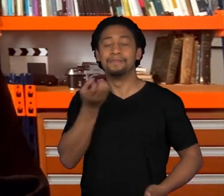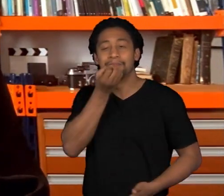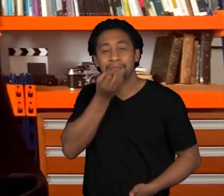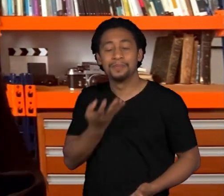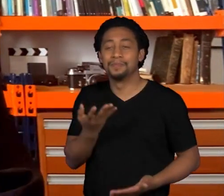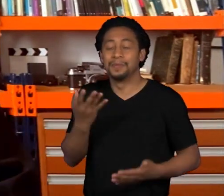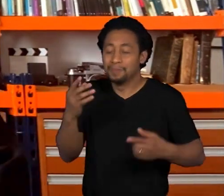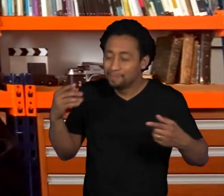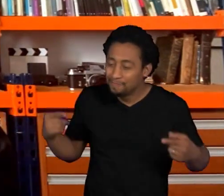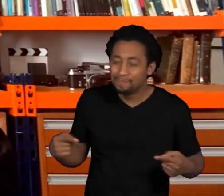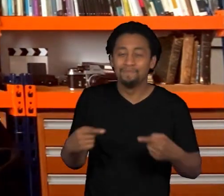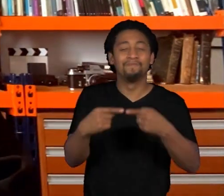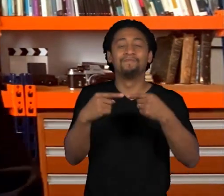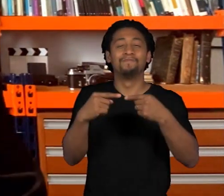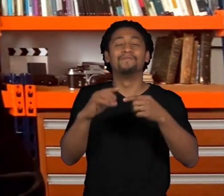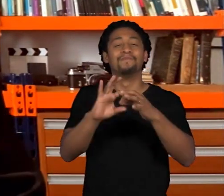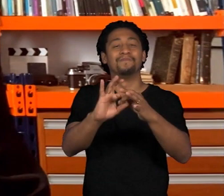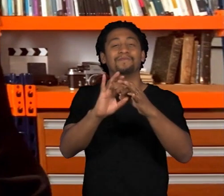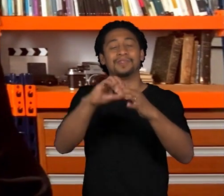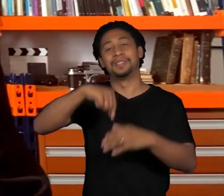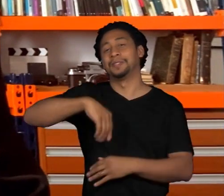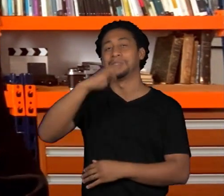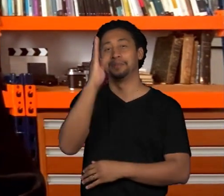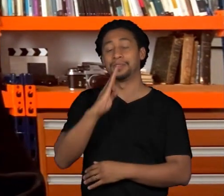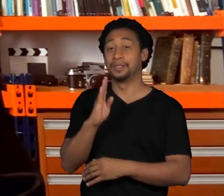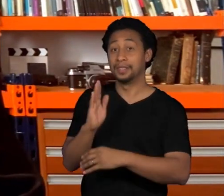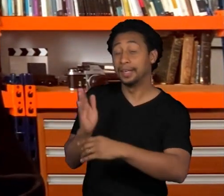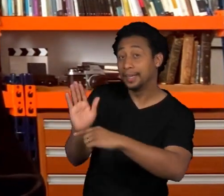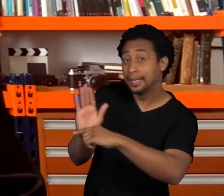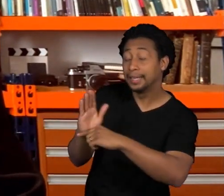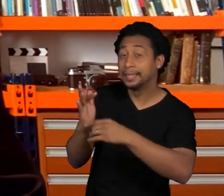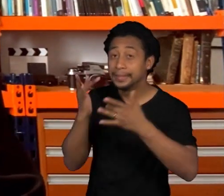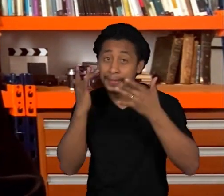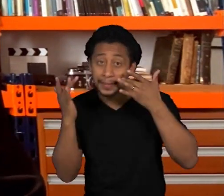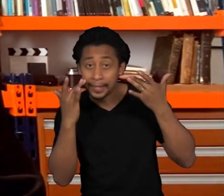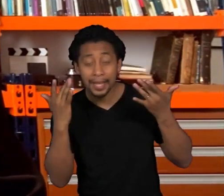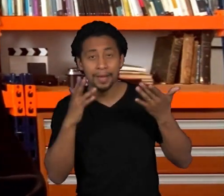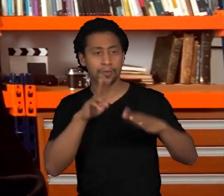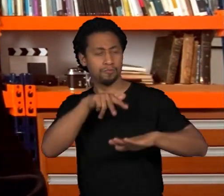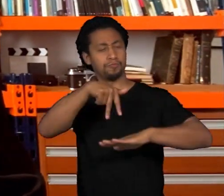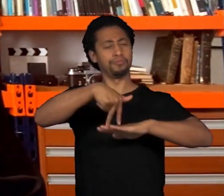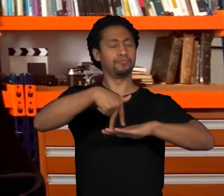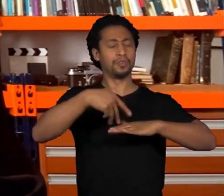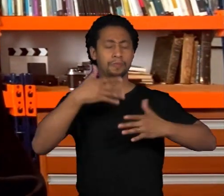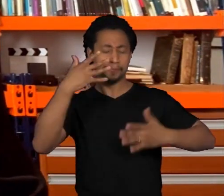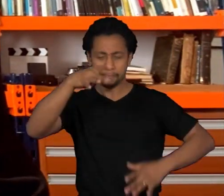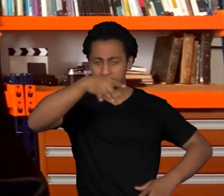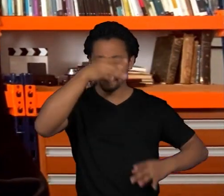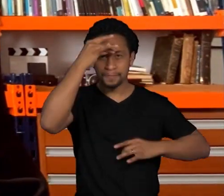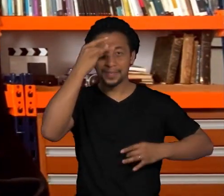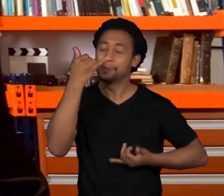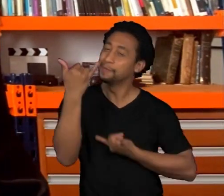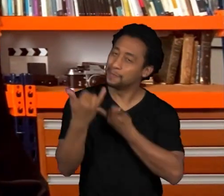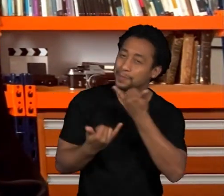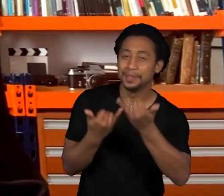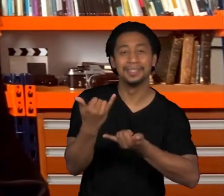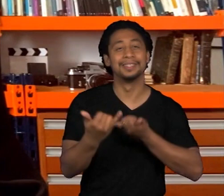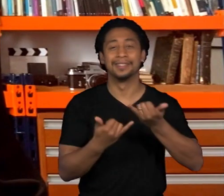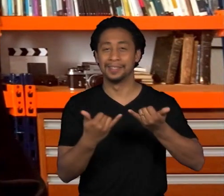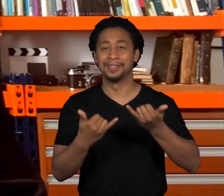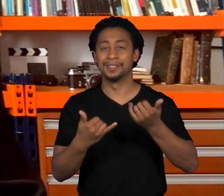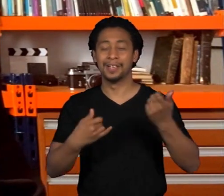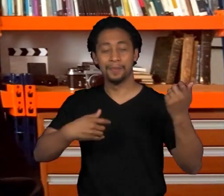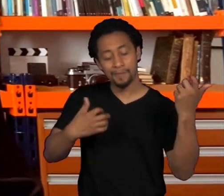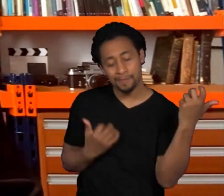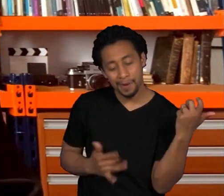brasis Antônio cinema Antônio música Antônio teatro palco Antônio brincante com viola e